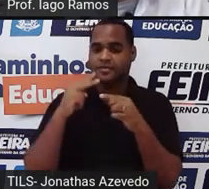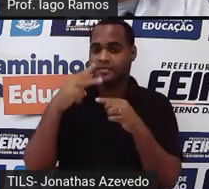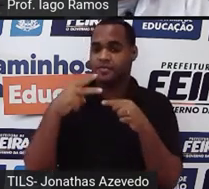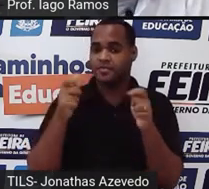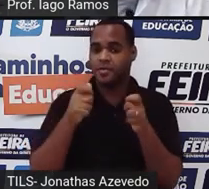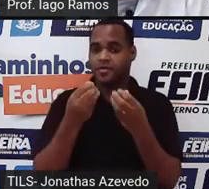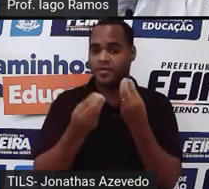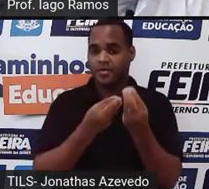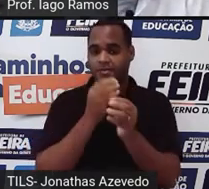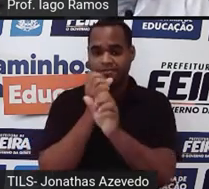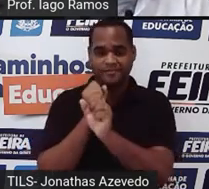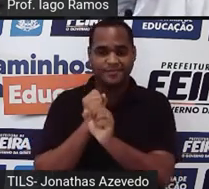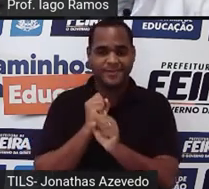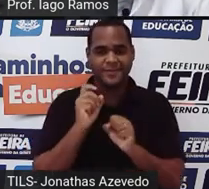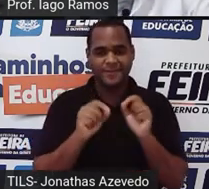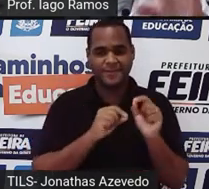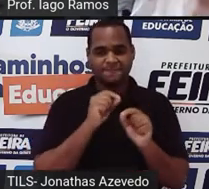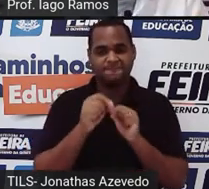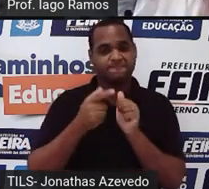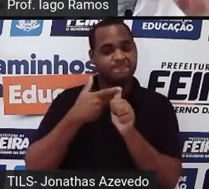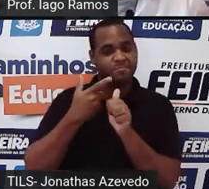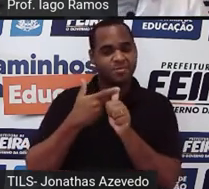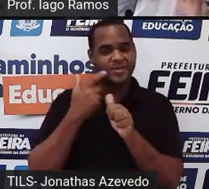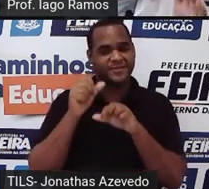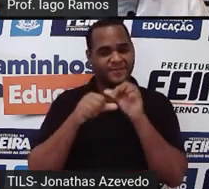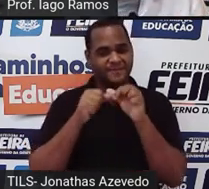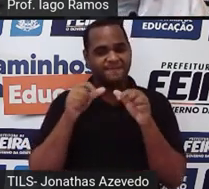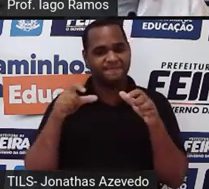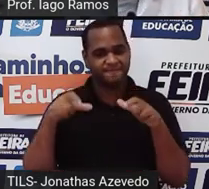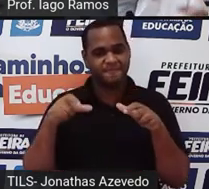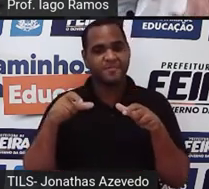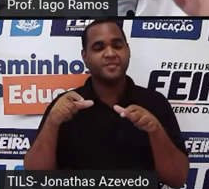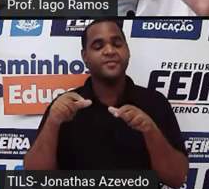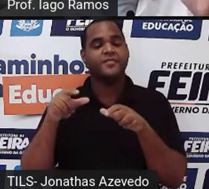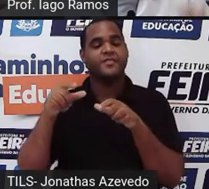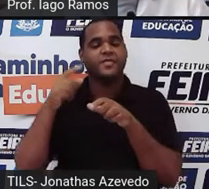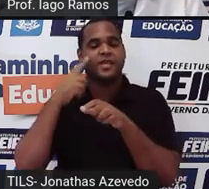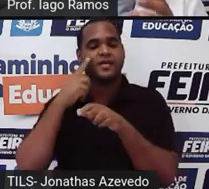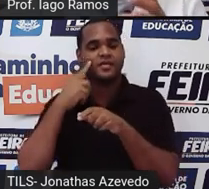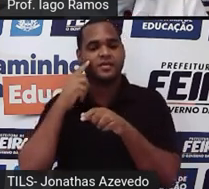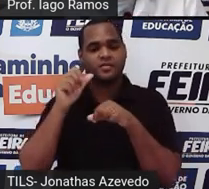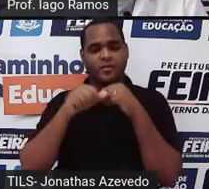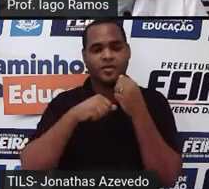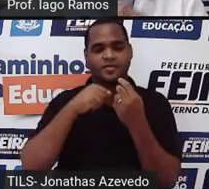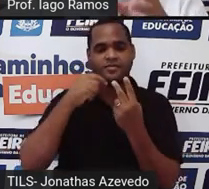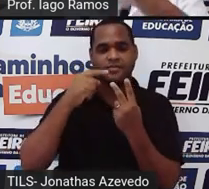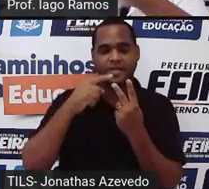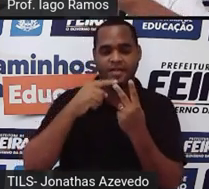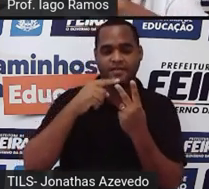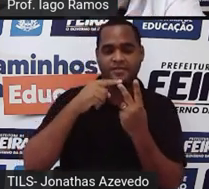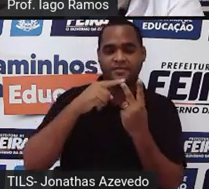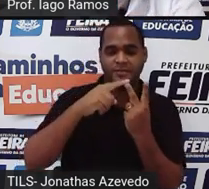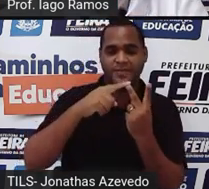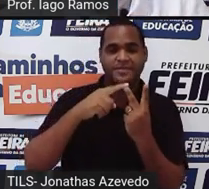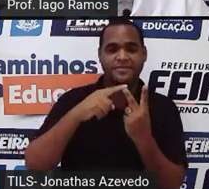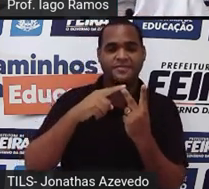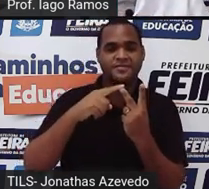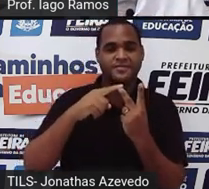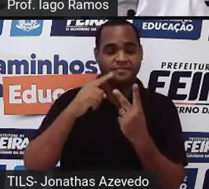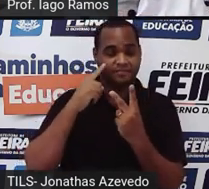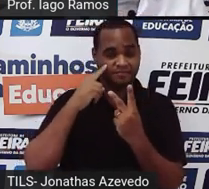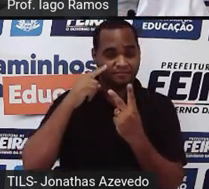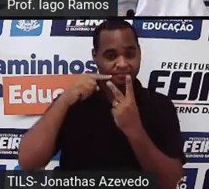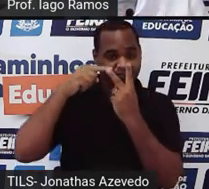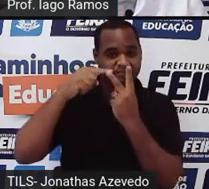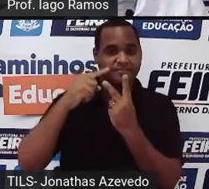bom? E desse primeiro lado, ó, raiz quadrada da fração 3 elevado a meio elevado a 2,